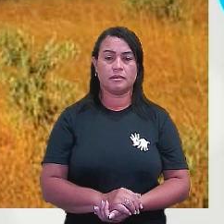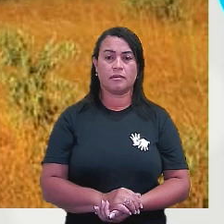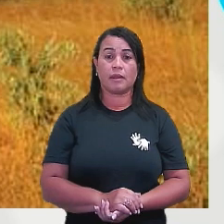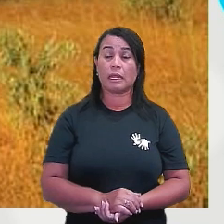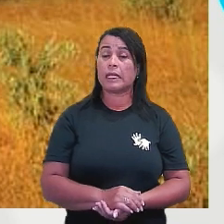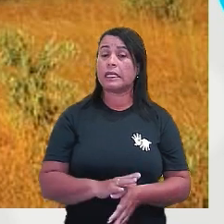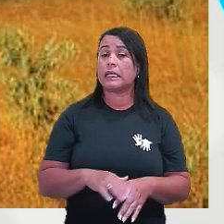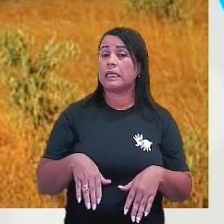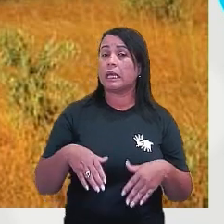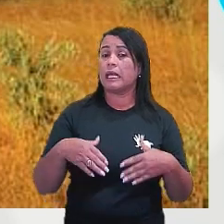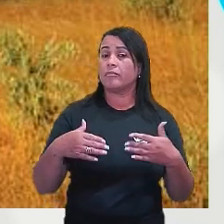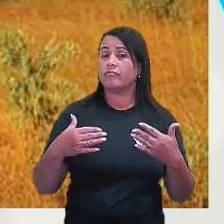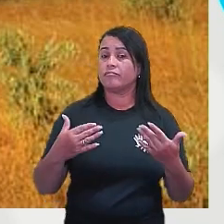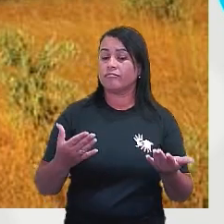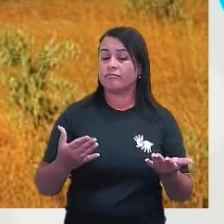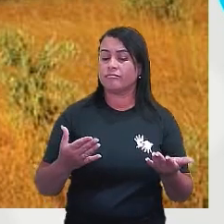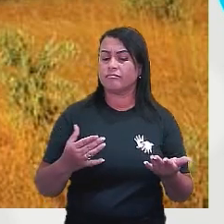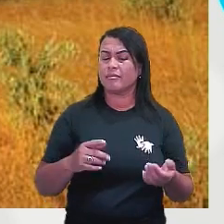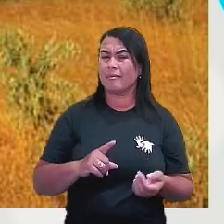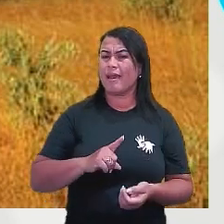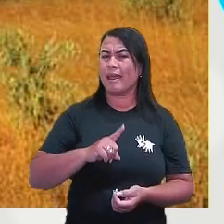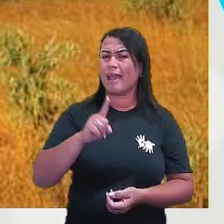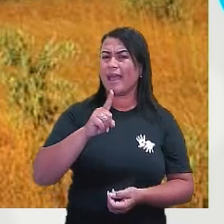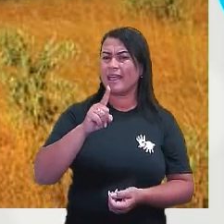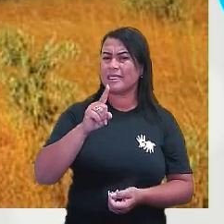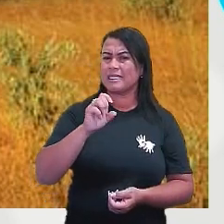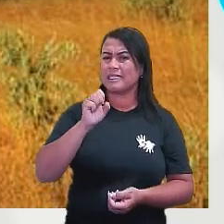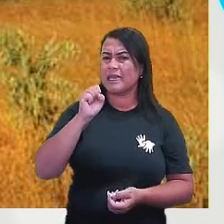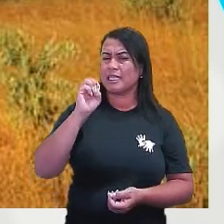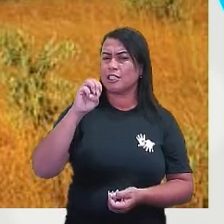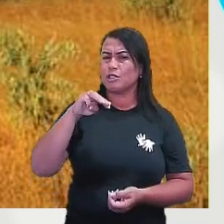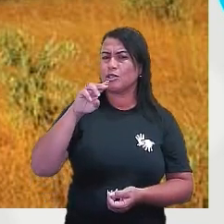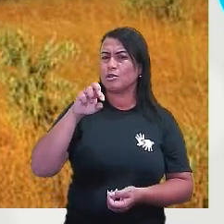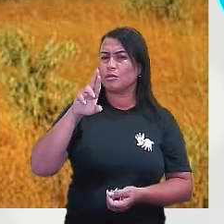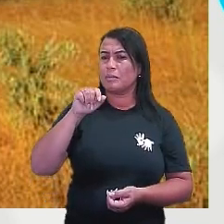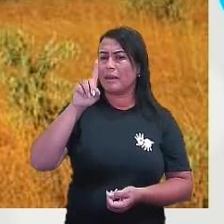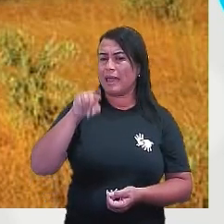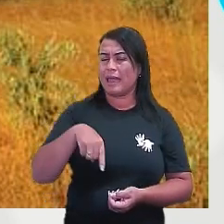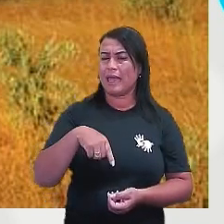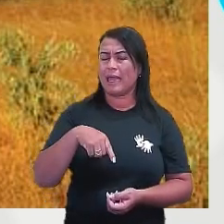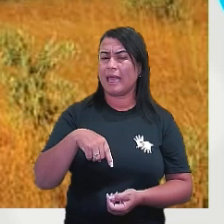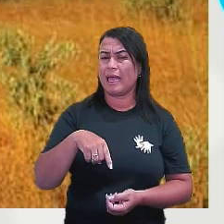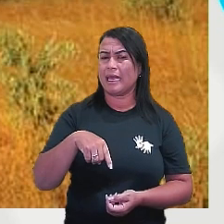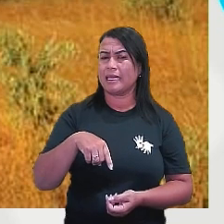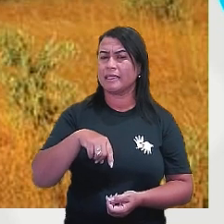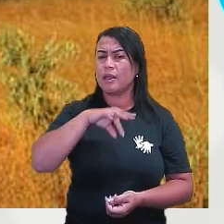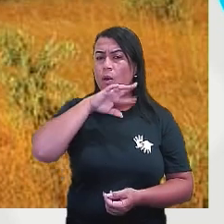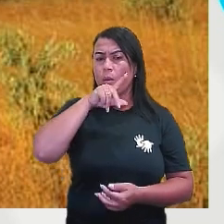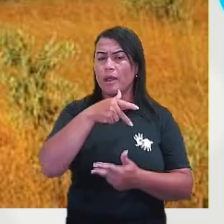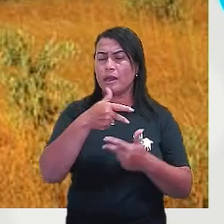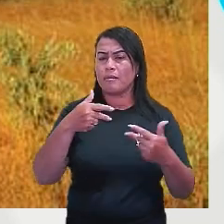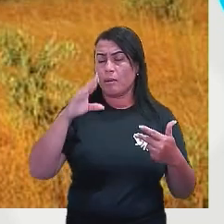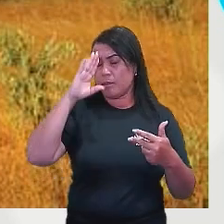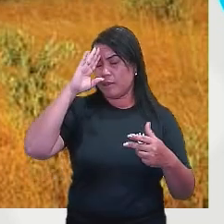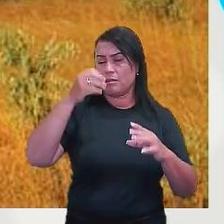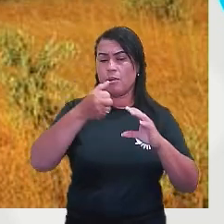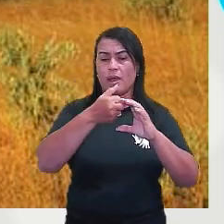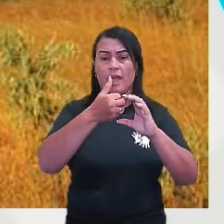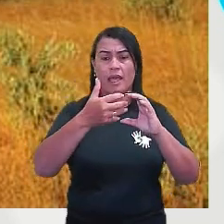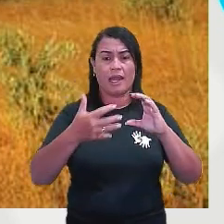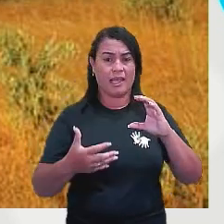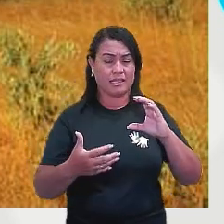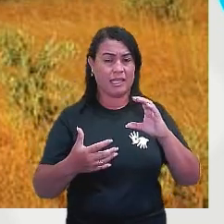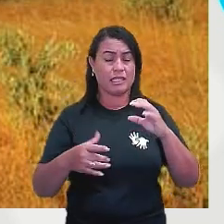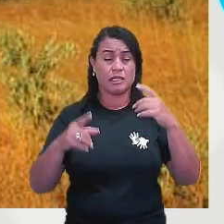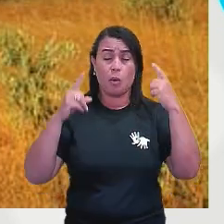E aí? Essa sombra é de um animal cuja principal característica